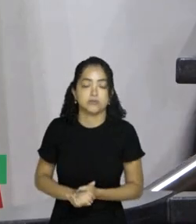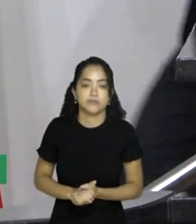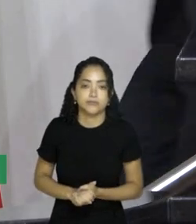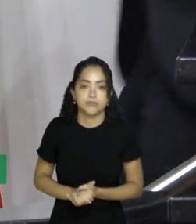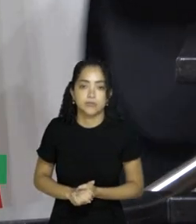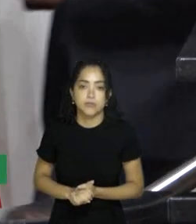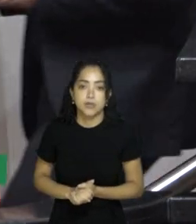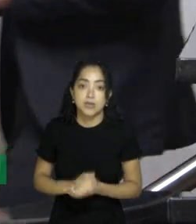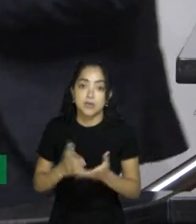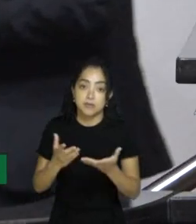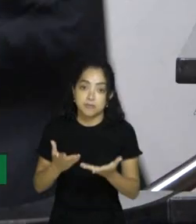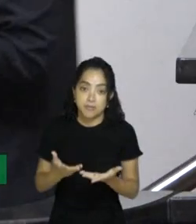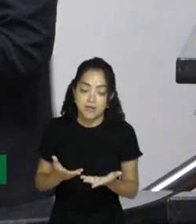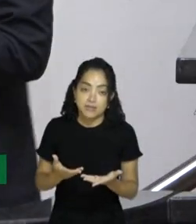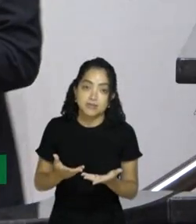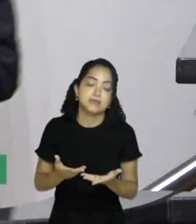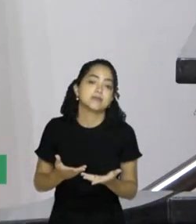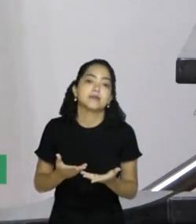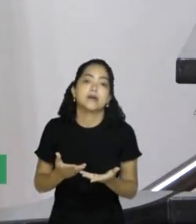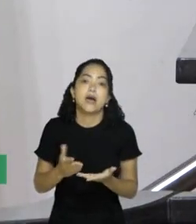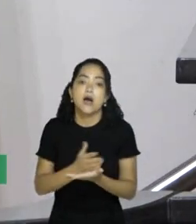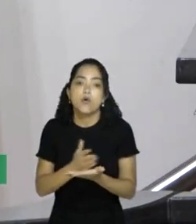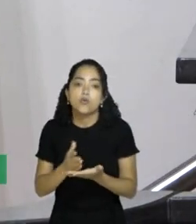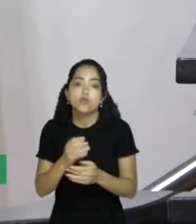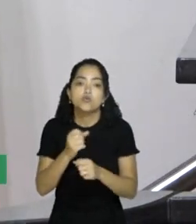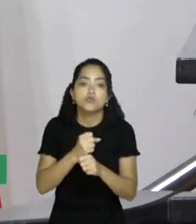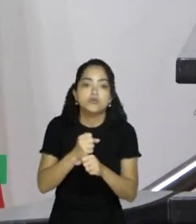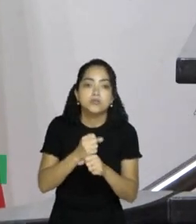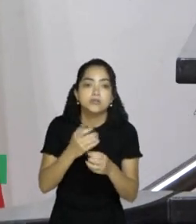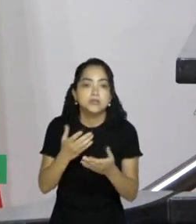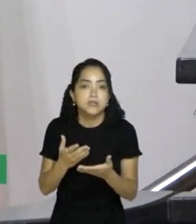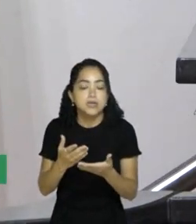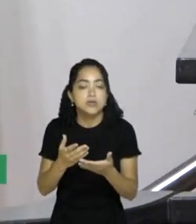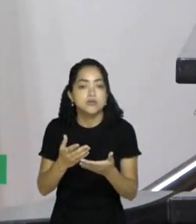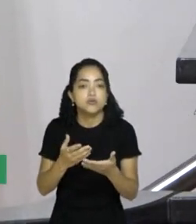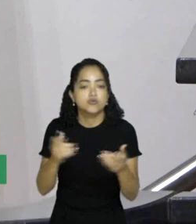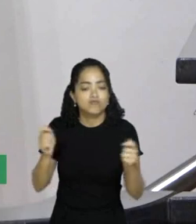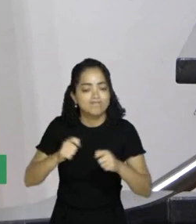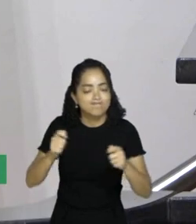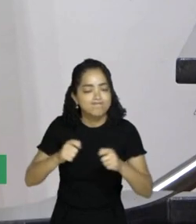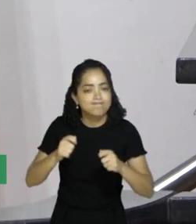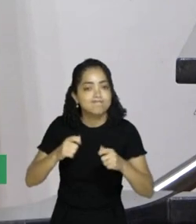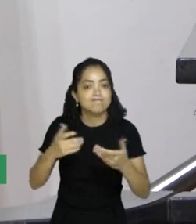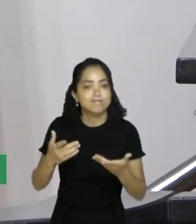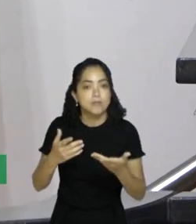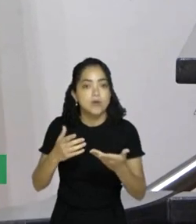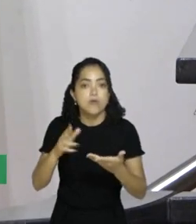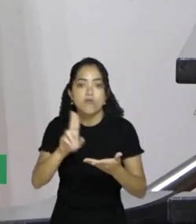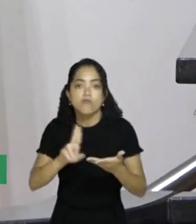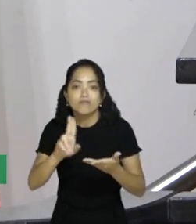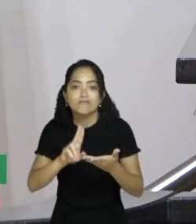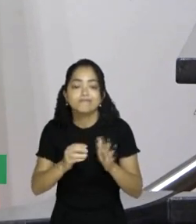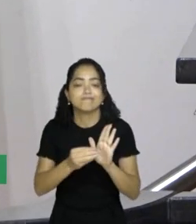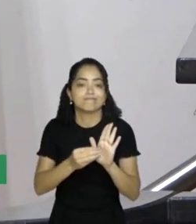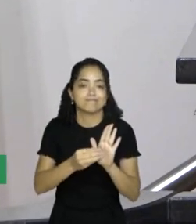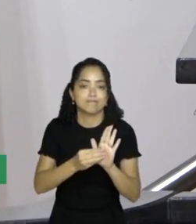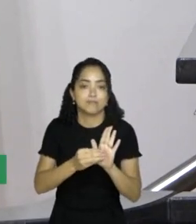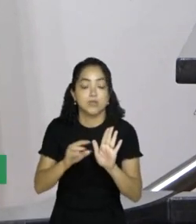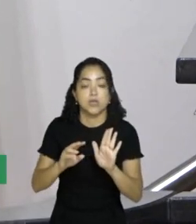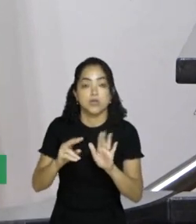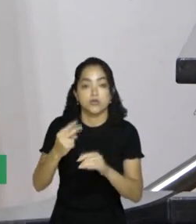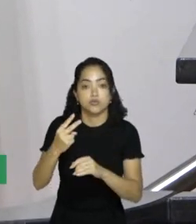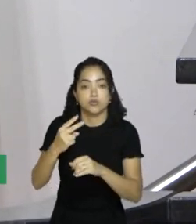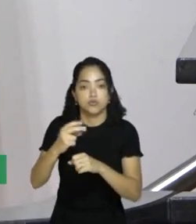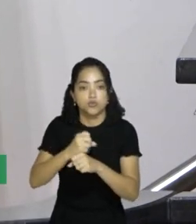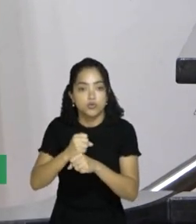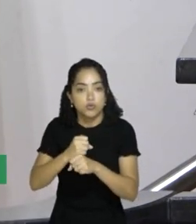permanecemos infelizmente por alguns anos com todo esse potencial não tão bem utilizado Então os primeiros dois anos de governo